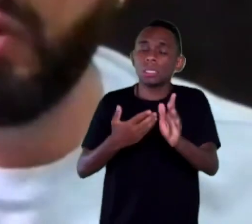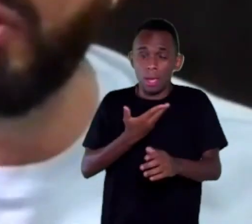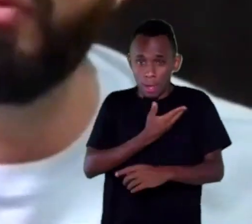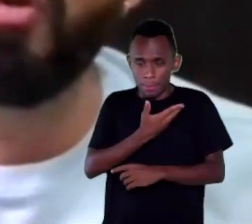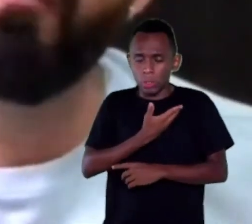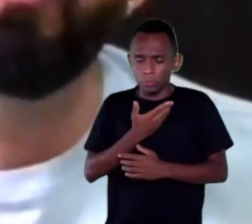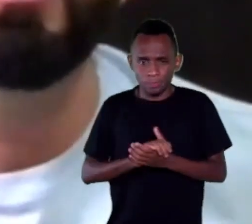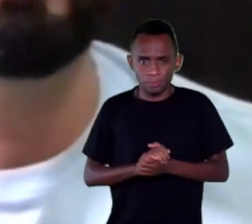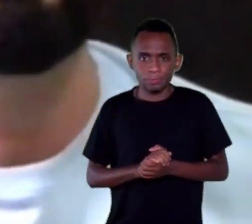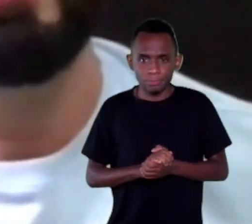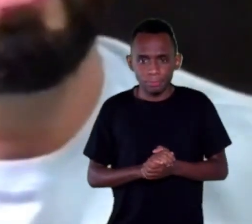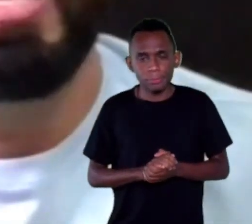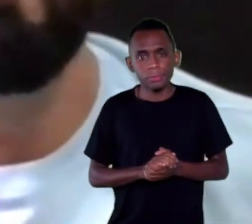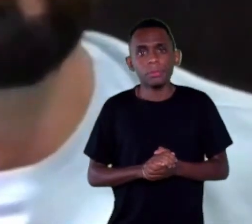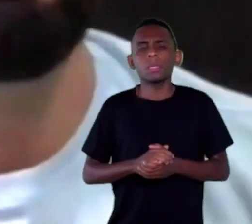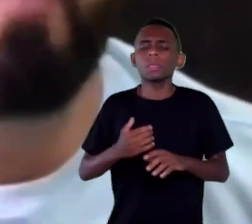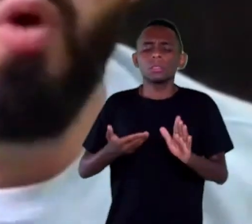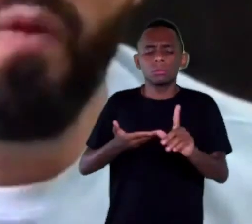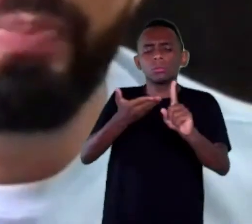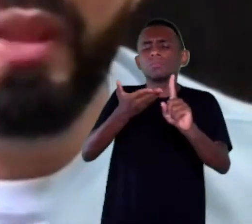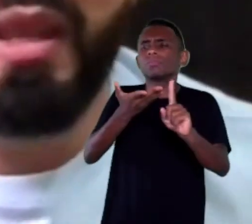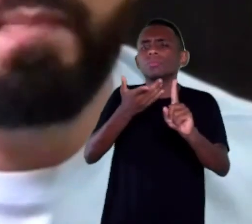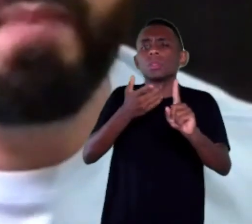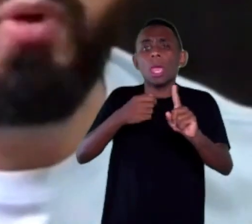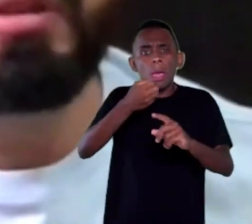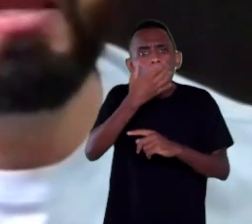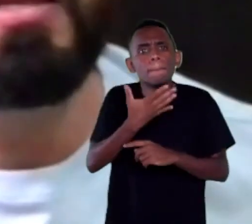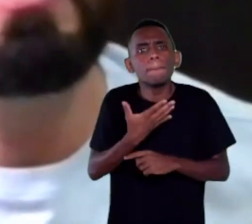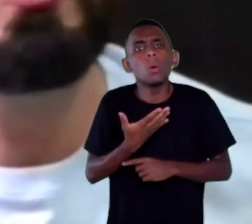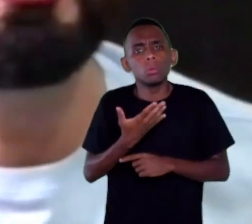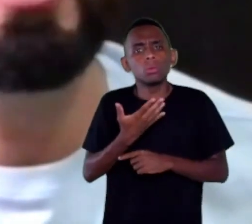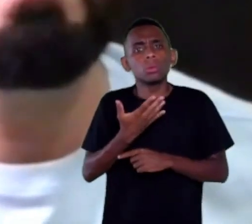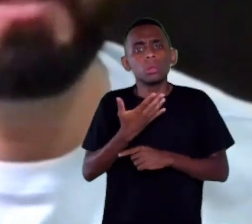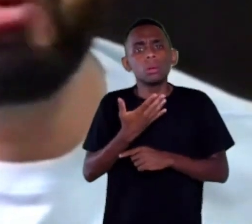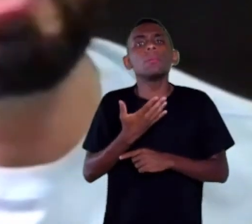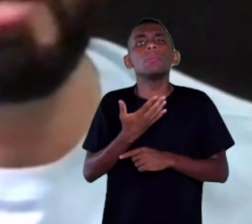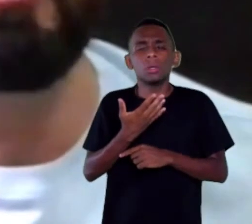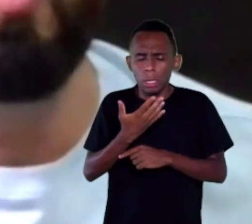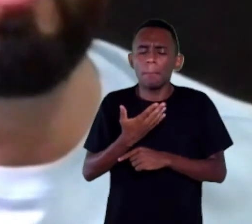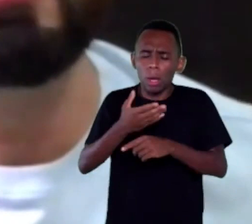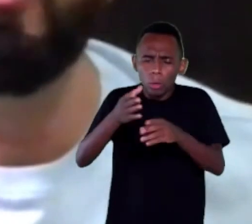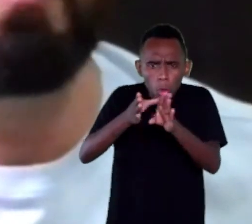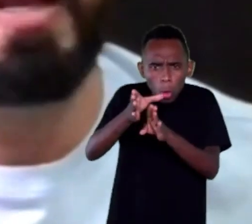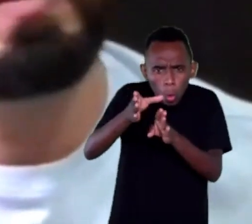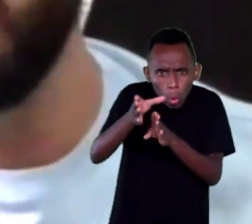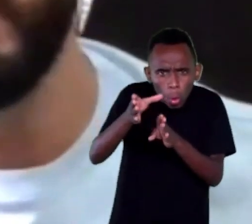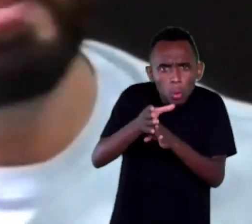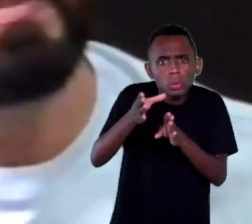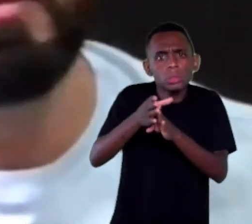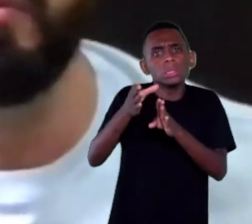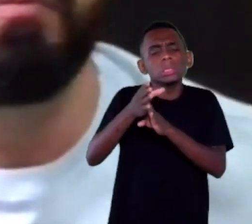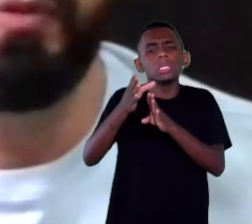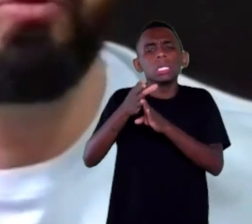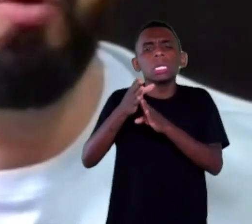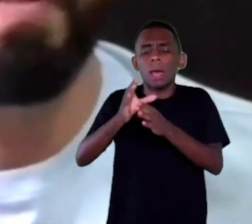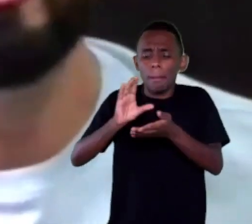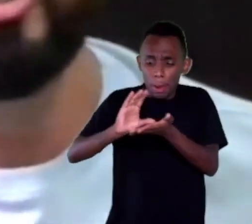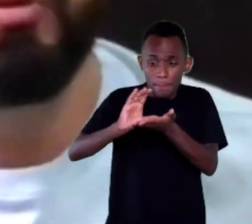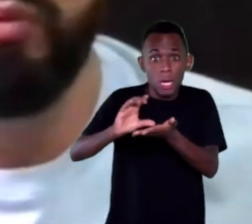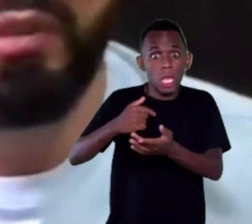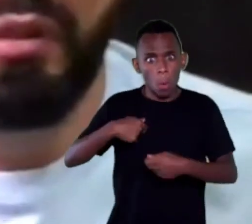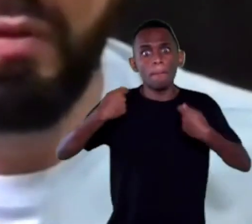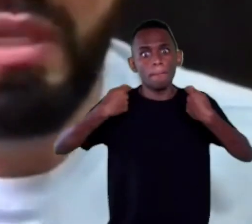de Belo Horizonte, falou assim, fulano é muito bom para poder sugerir patrocinadores e tudo mais. Eu preciso, eu